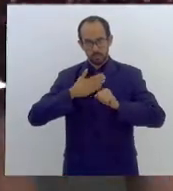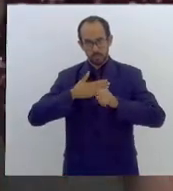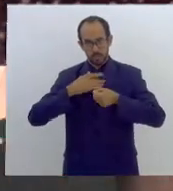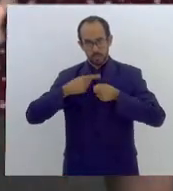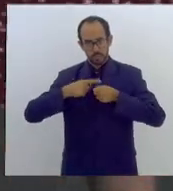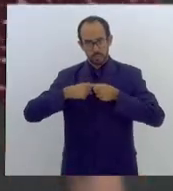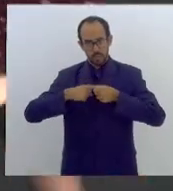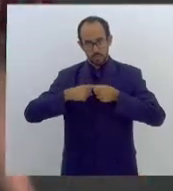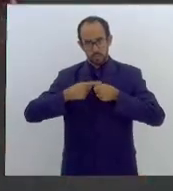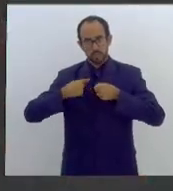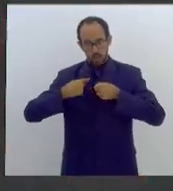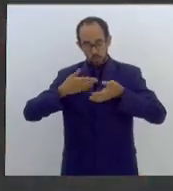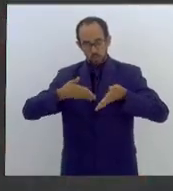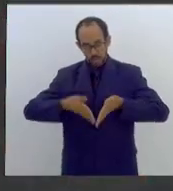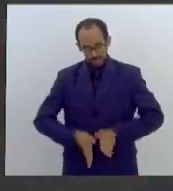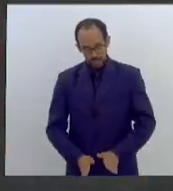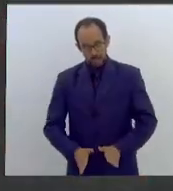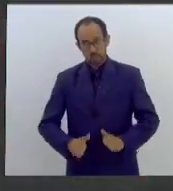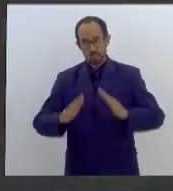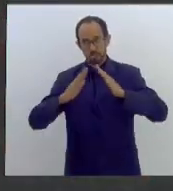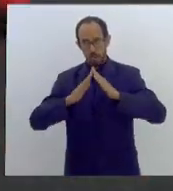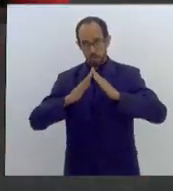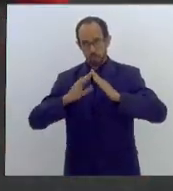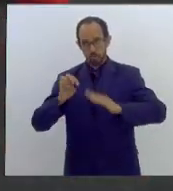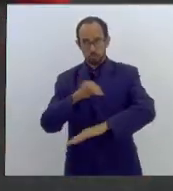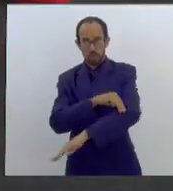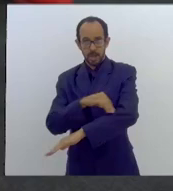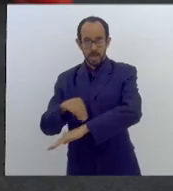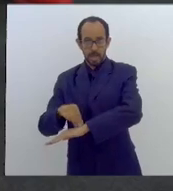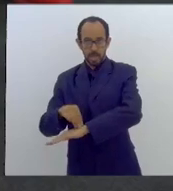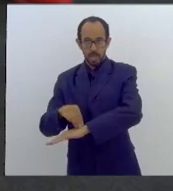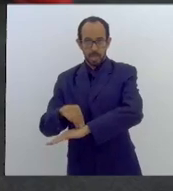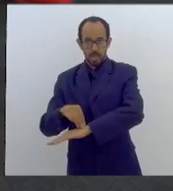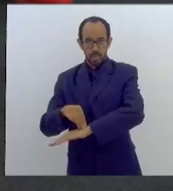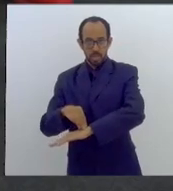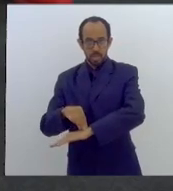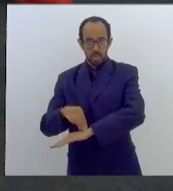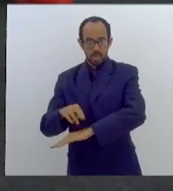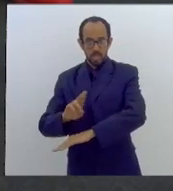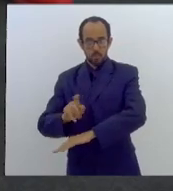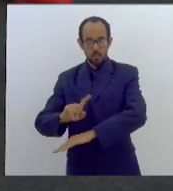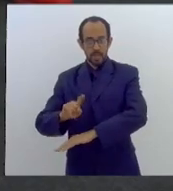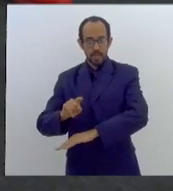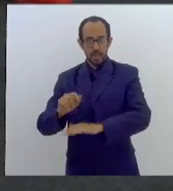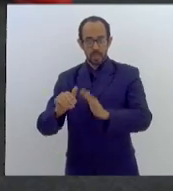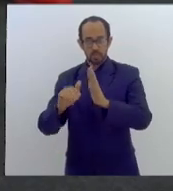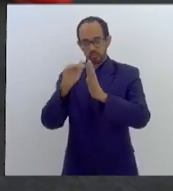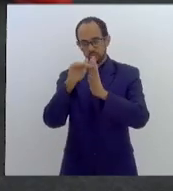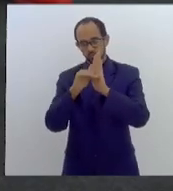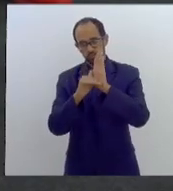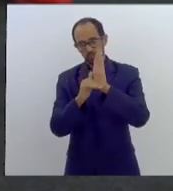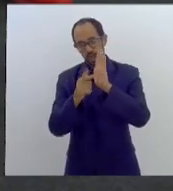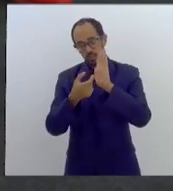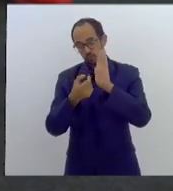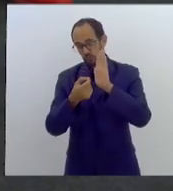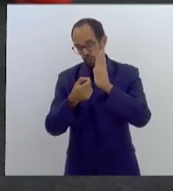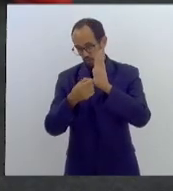onde eu nasci e moro, que é Macaé, não está entre as 20 mais